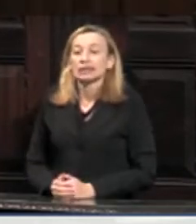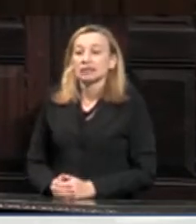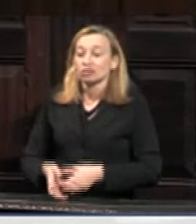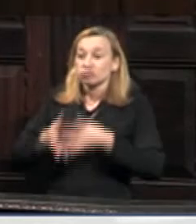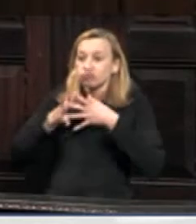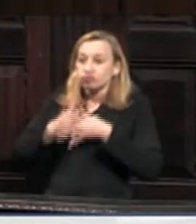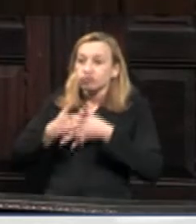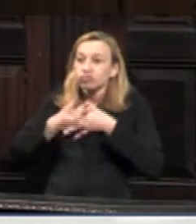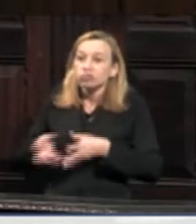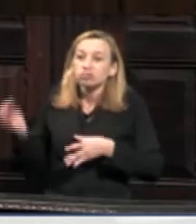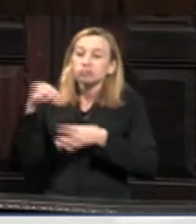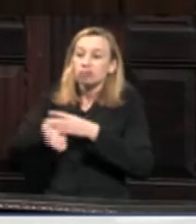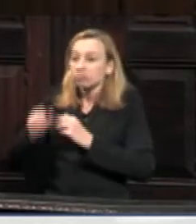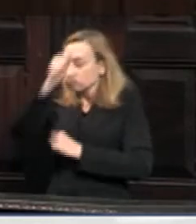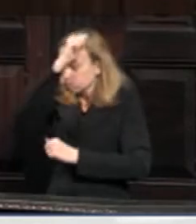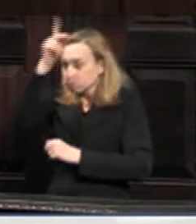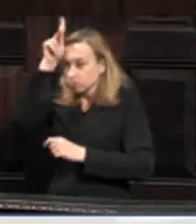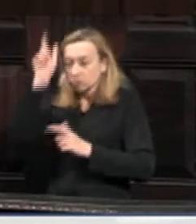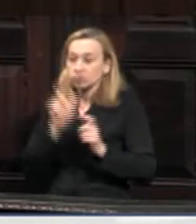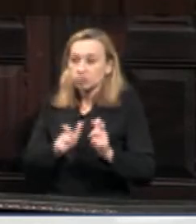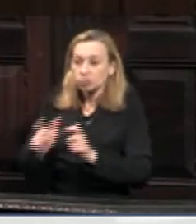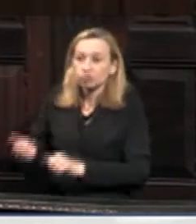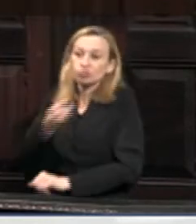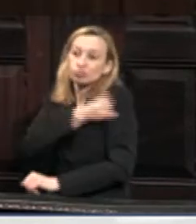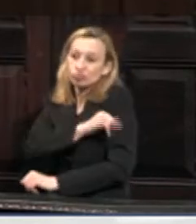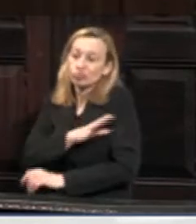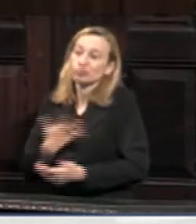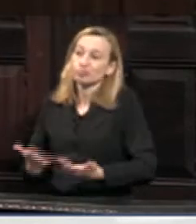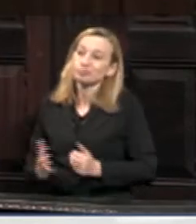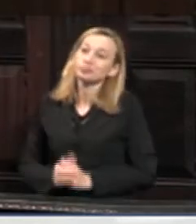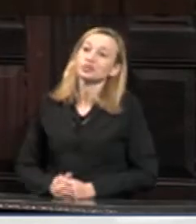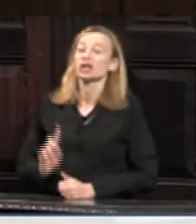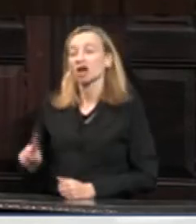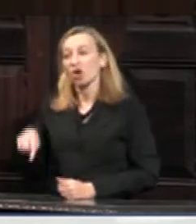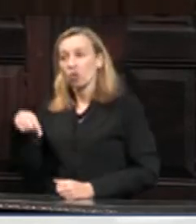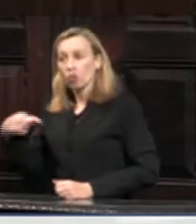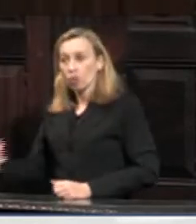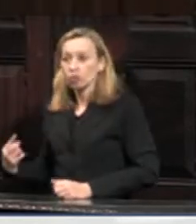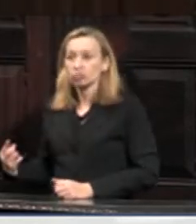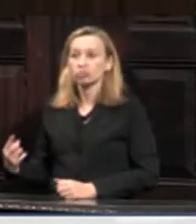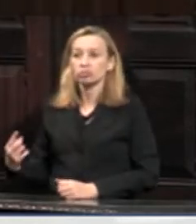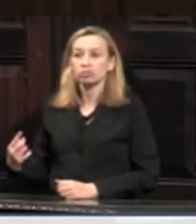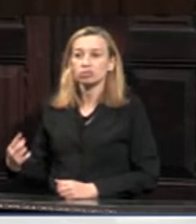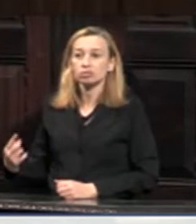caos no município do Rio de Janeiro. A